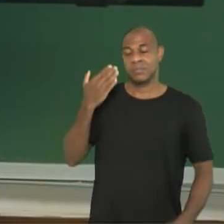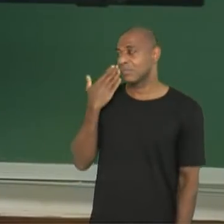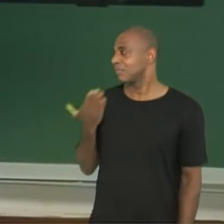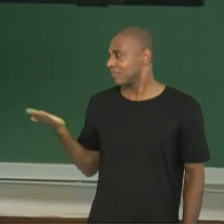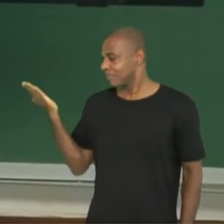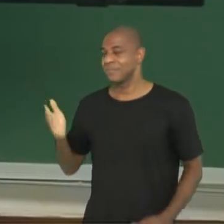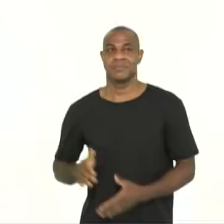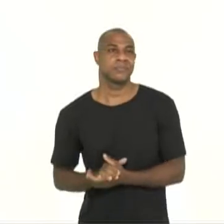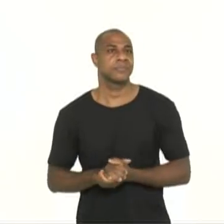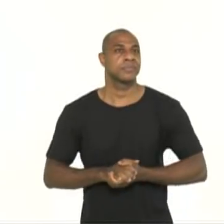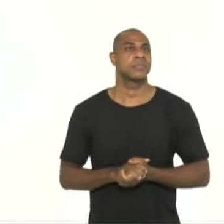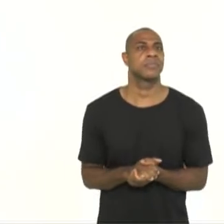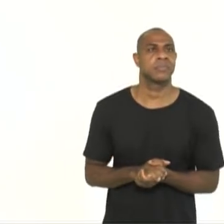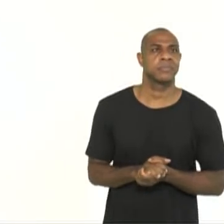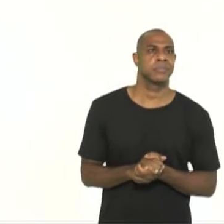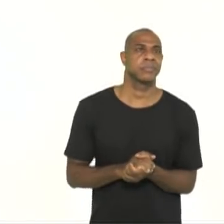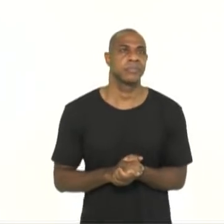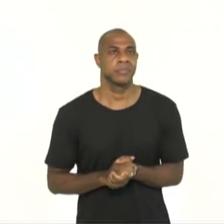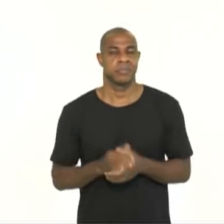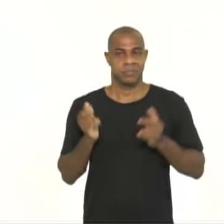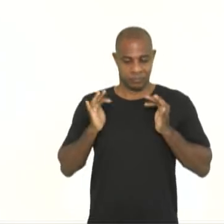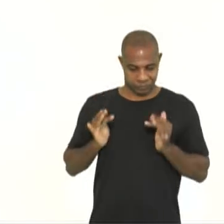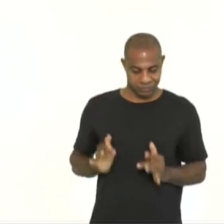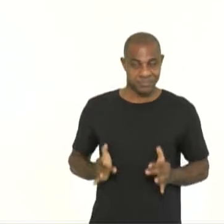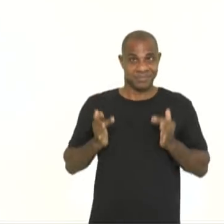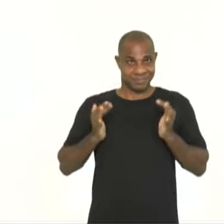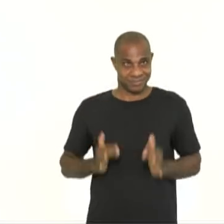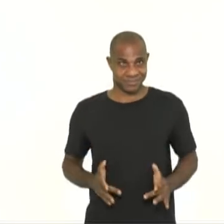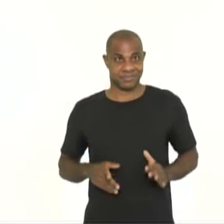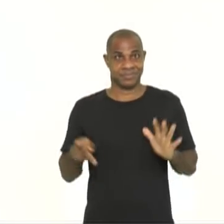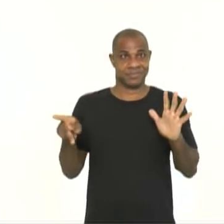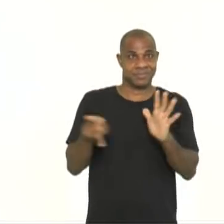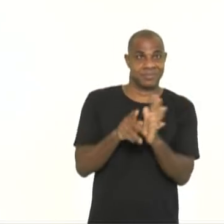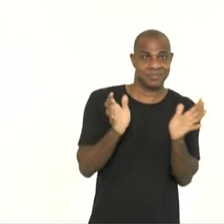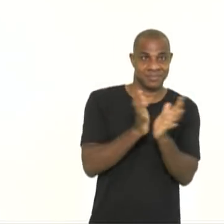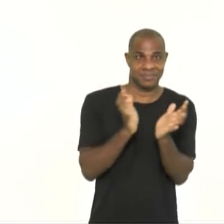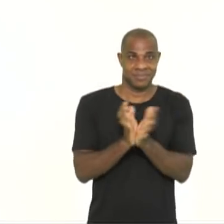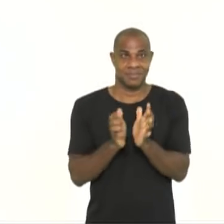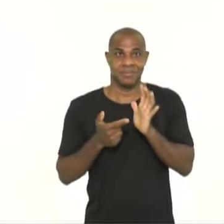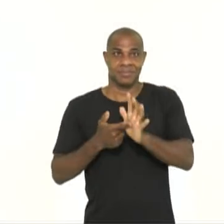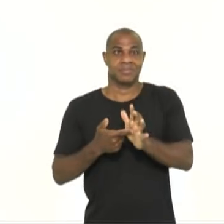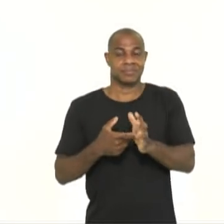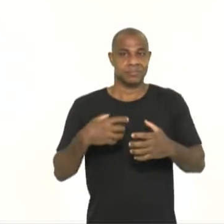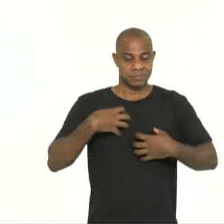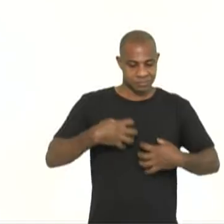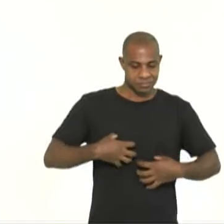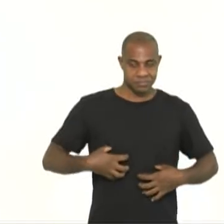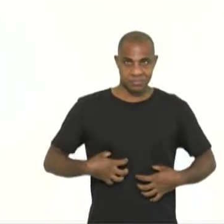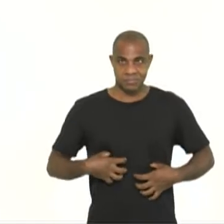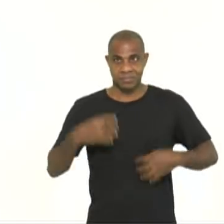tudo isso. Os artrópodes, que apresentam um corpo marcadamente dividido com cabeça, tórax e